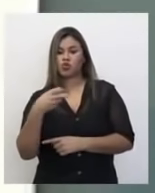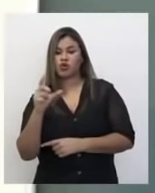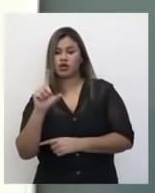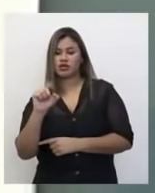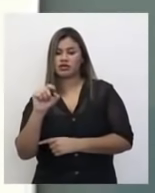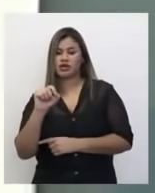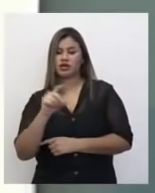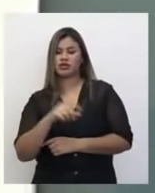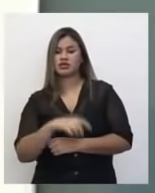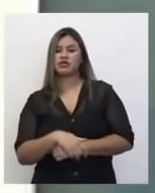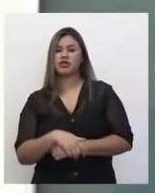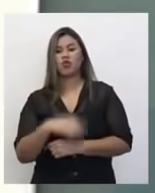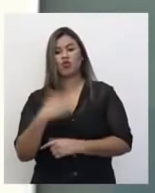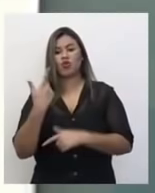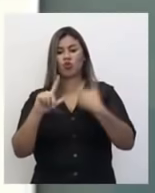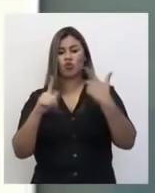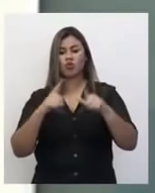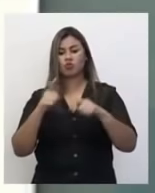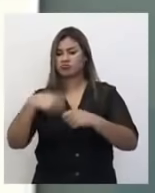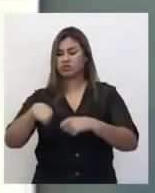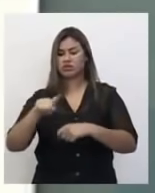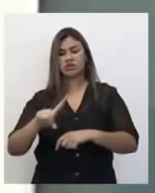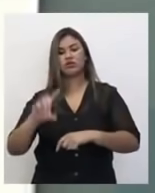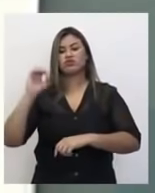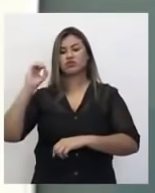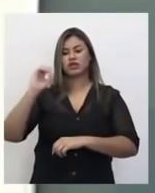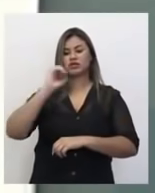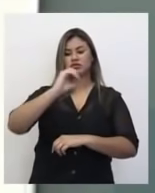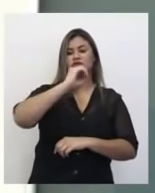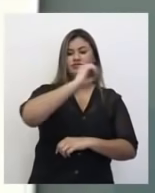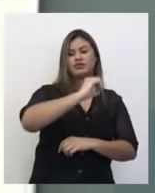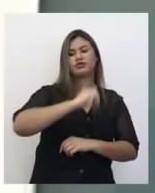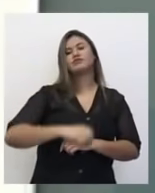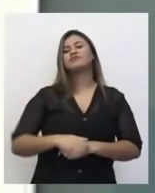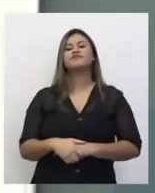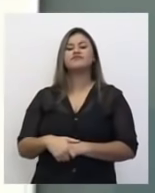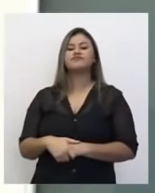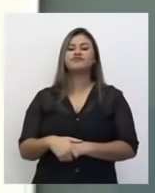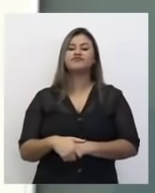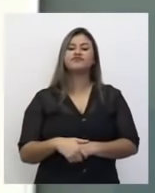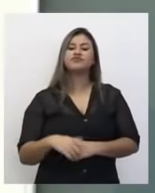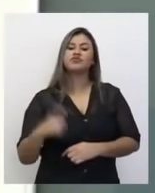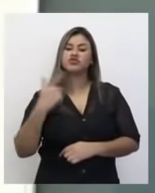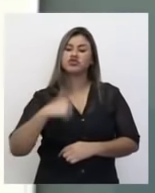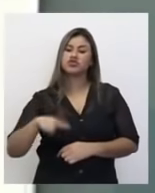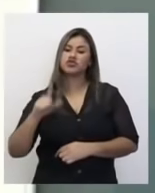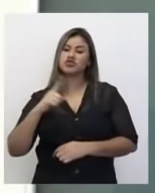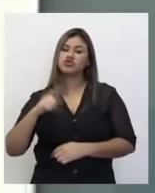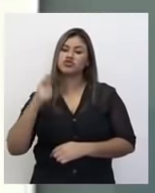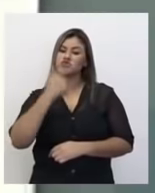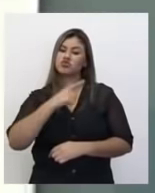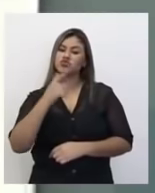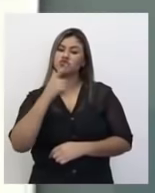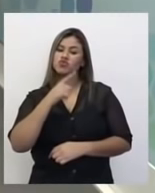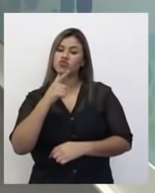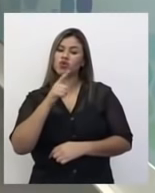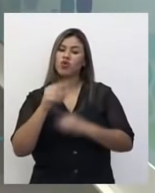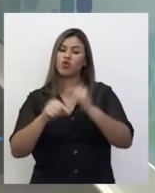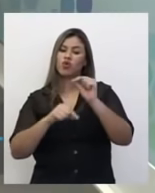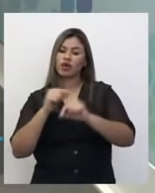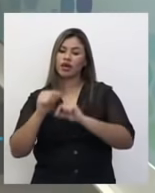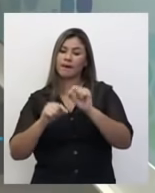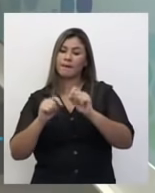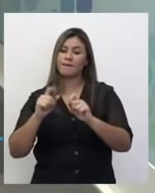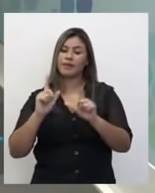10. Então o que que eu vou colocar? 0 0 0. E a gente escolheu o quê? Maiúscula. Então, Fabi, o número que eu